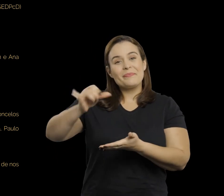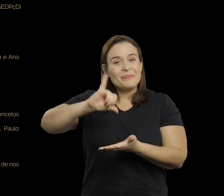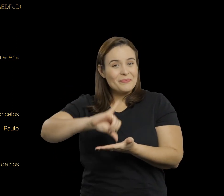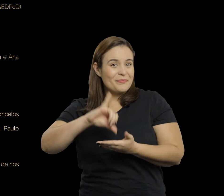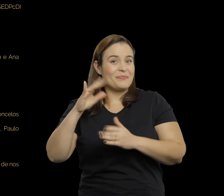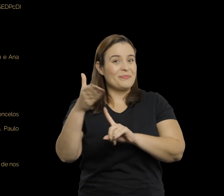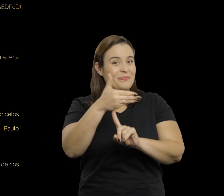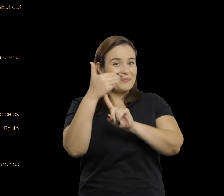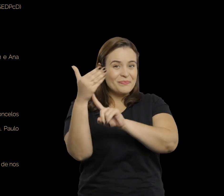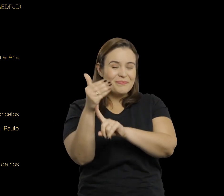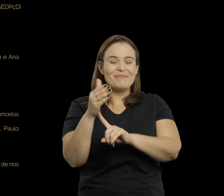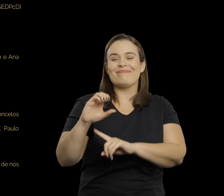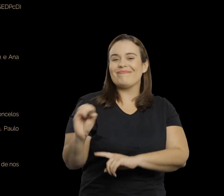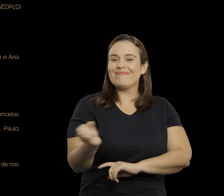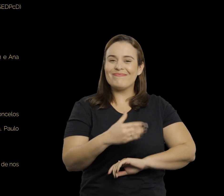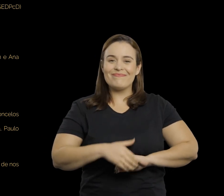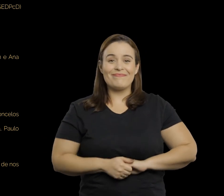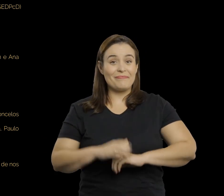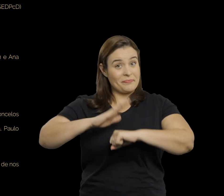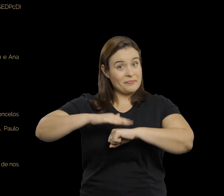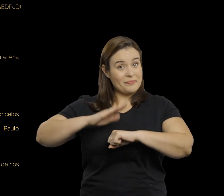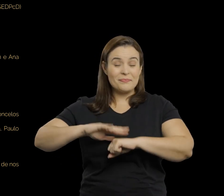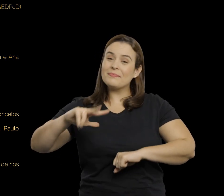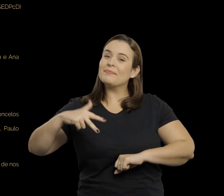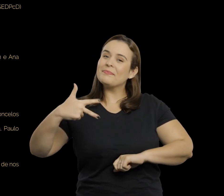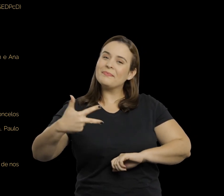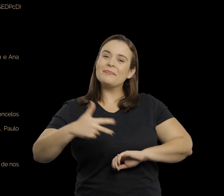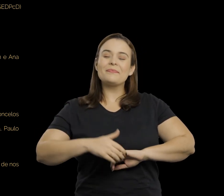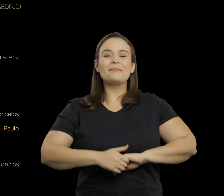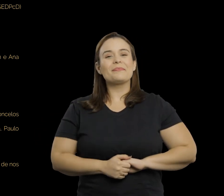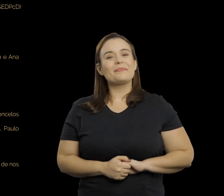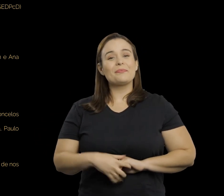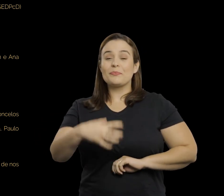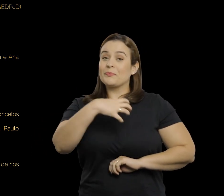CTI. Execução: Mais Diferenças.